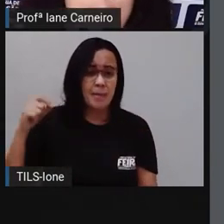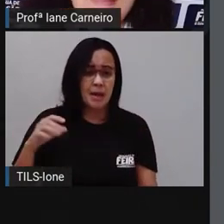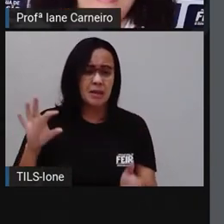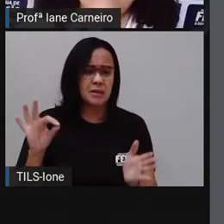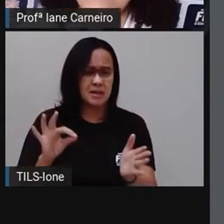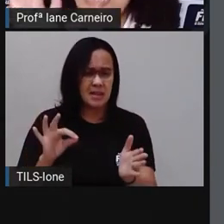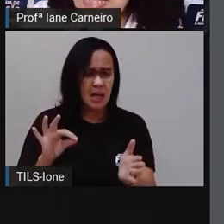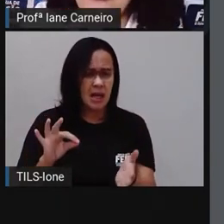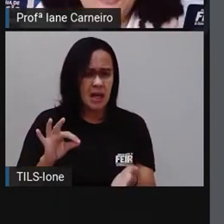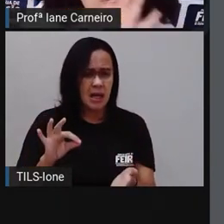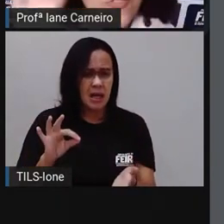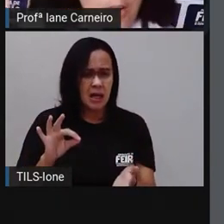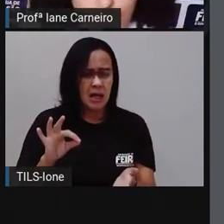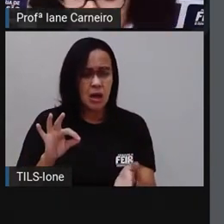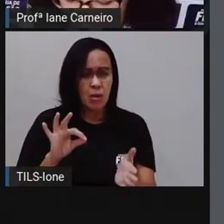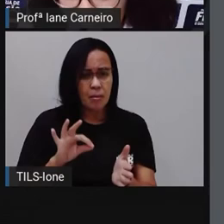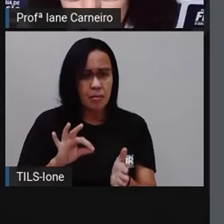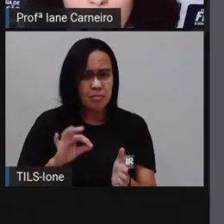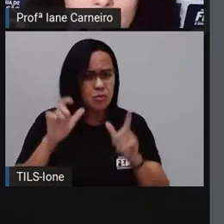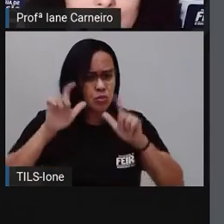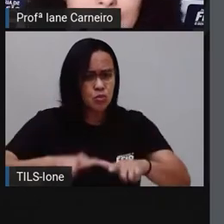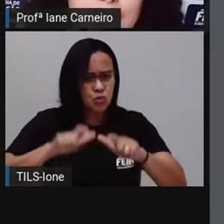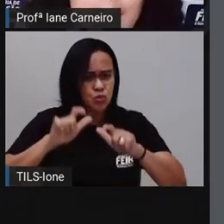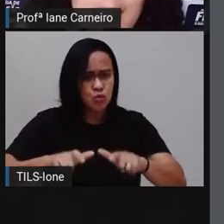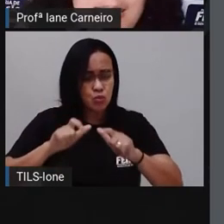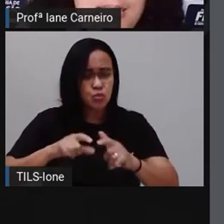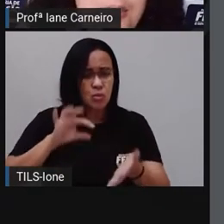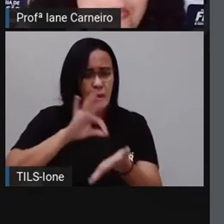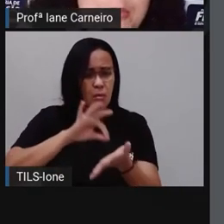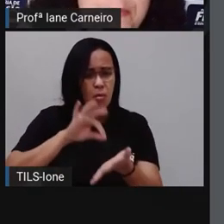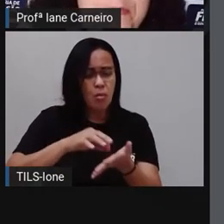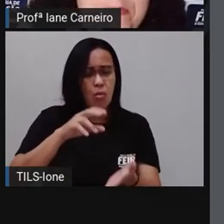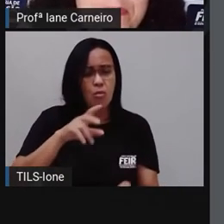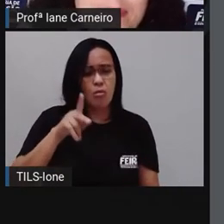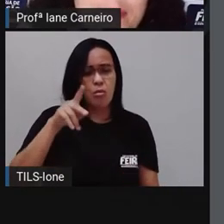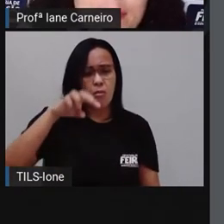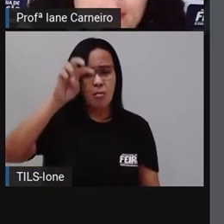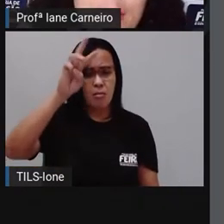Matriz. Certamente você já ouviu alguém falar aí esse nome.